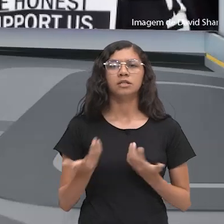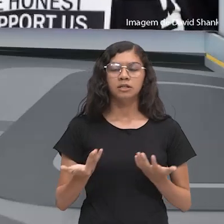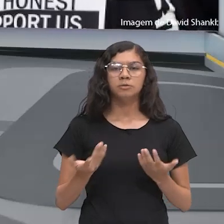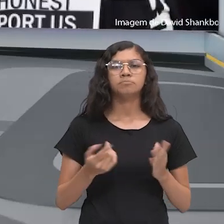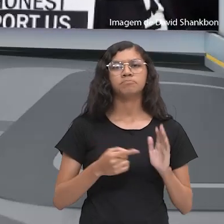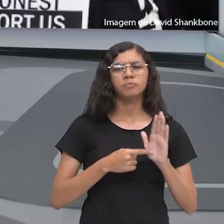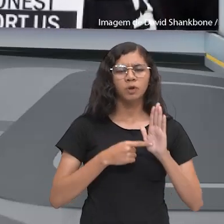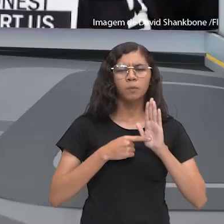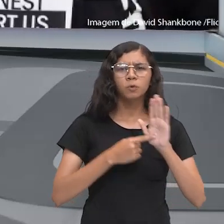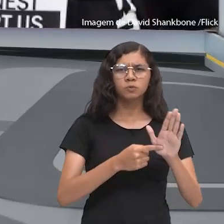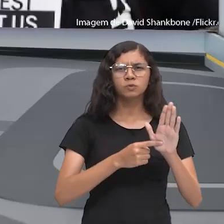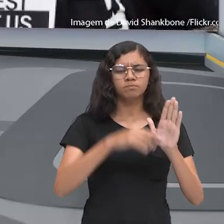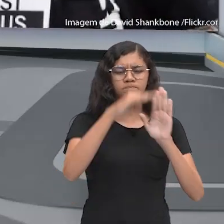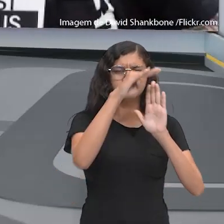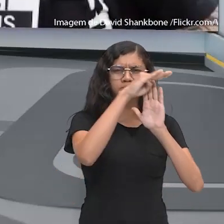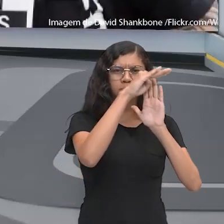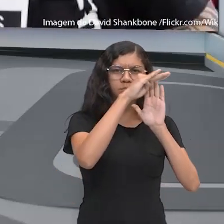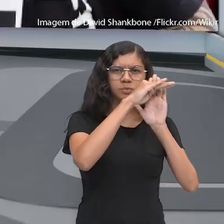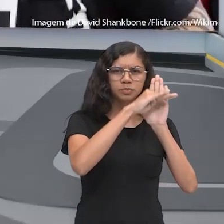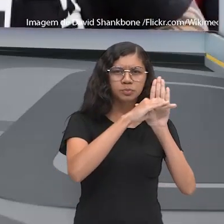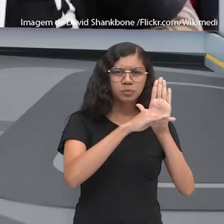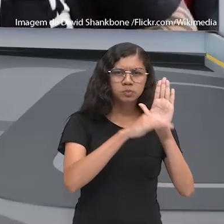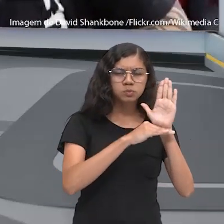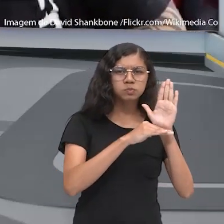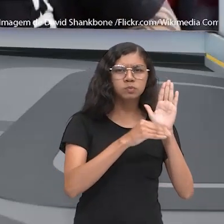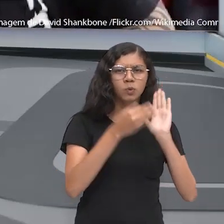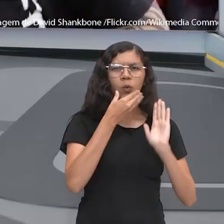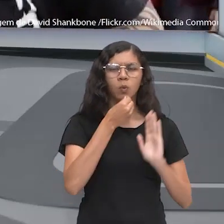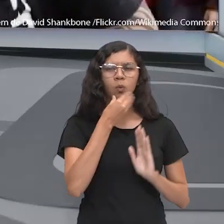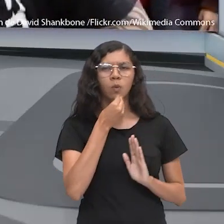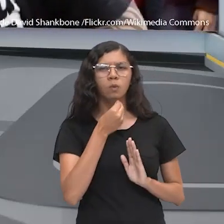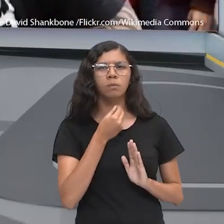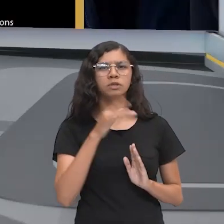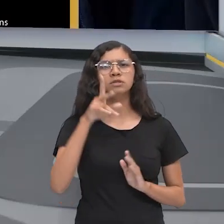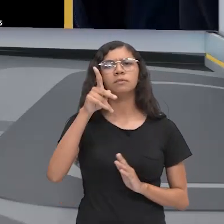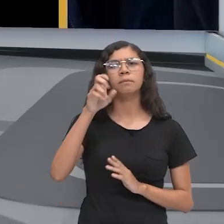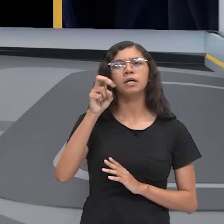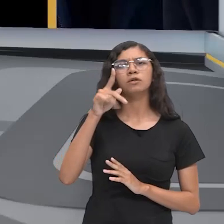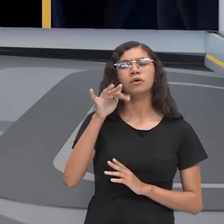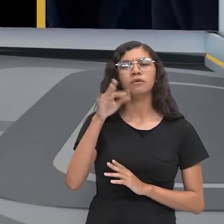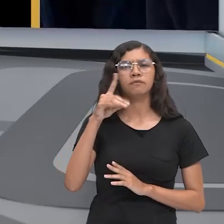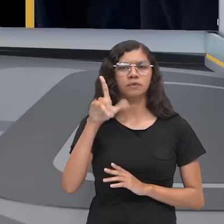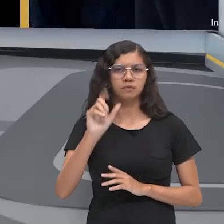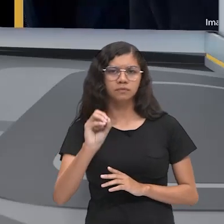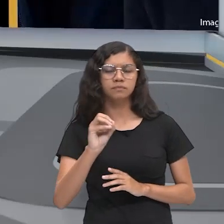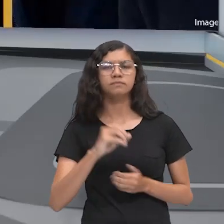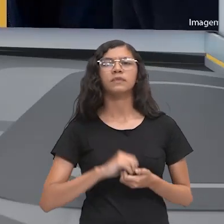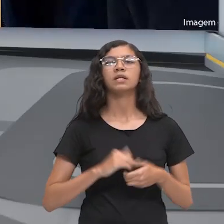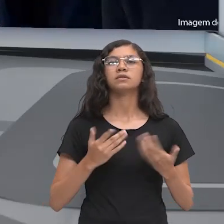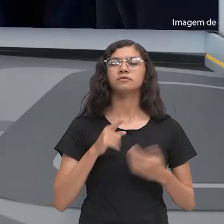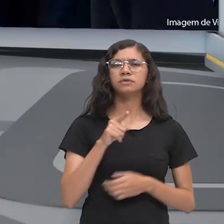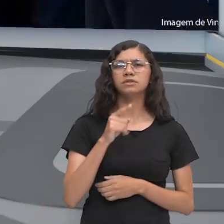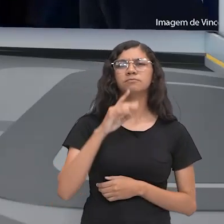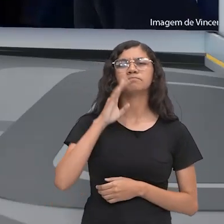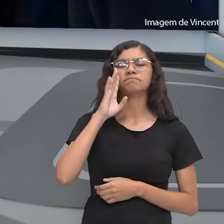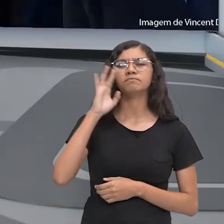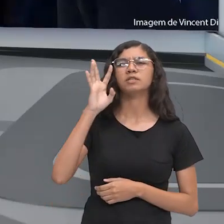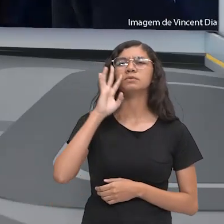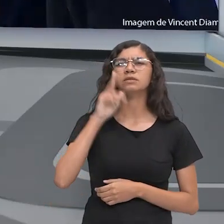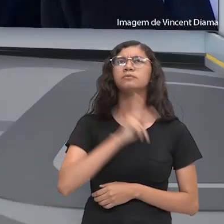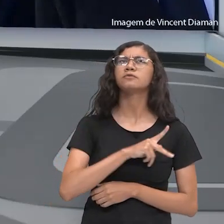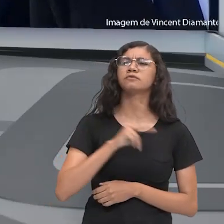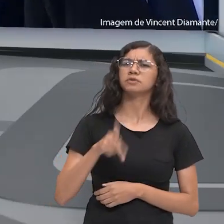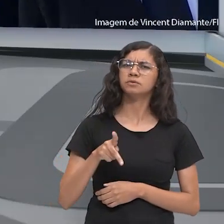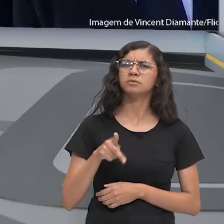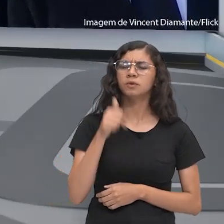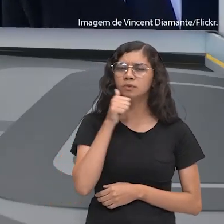uma lista de pessoas pedófilas, né? Se você for imaginar, professora, eles fazem